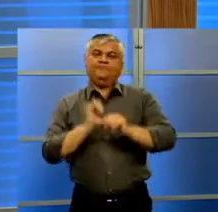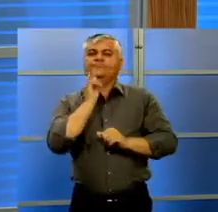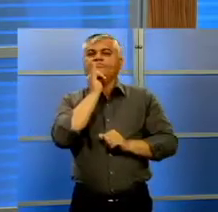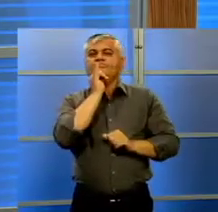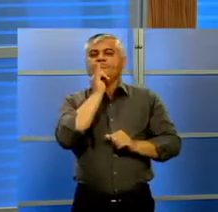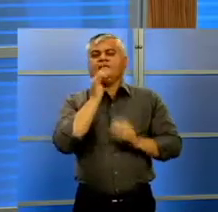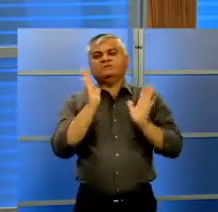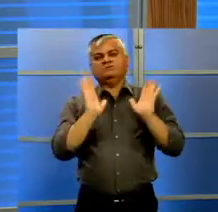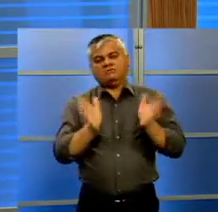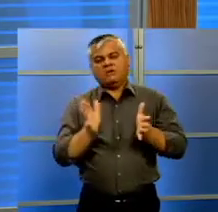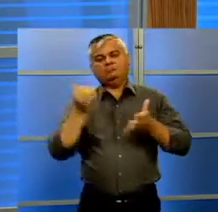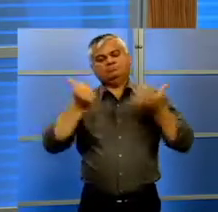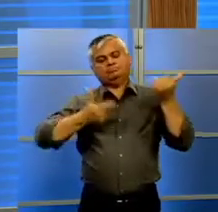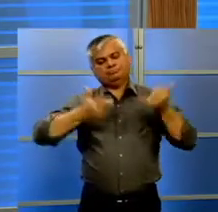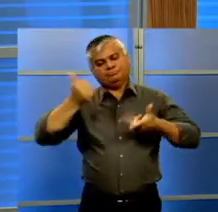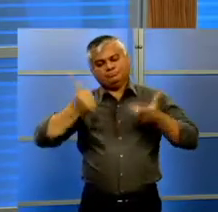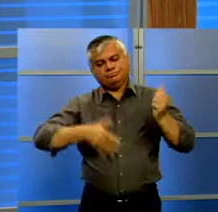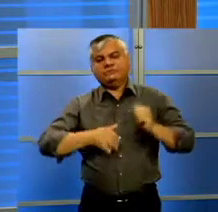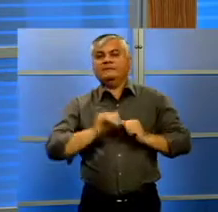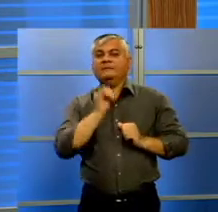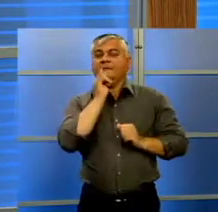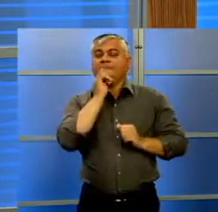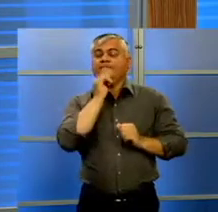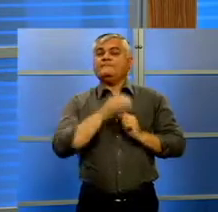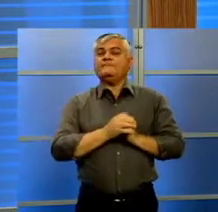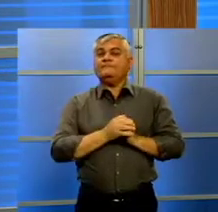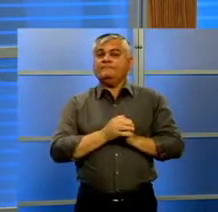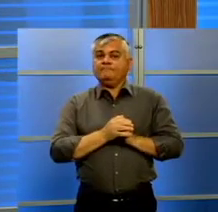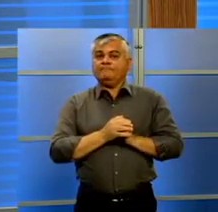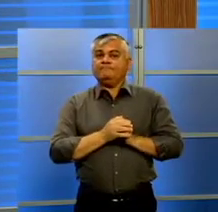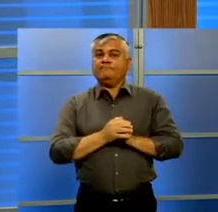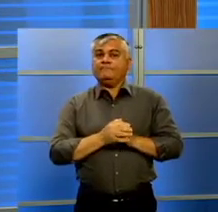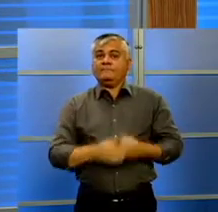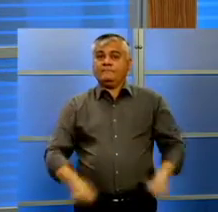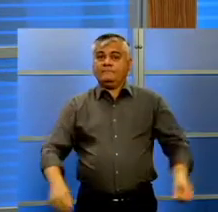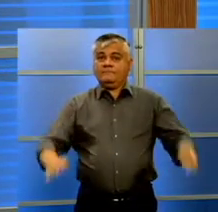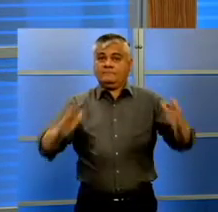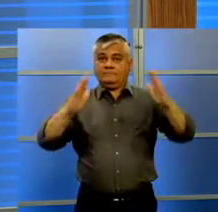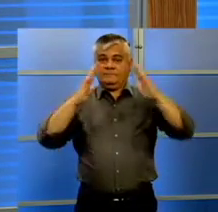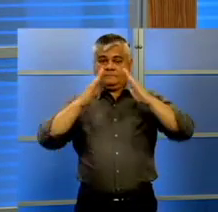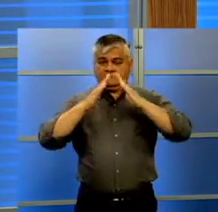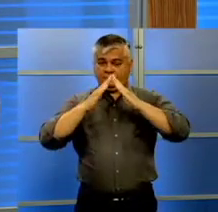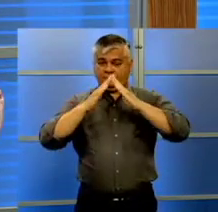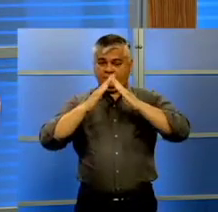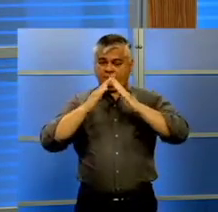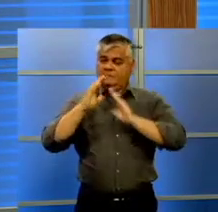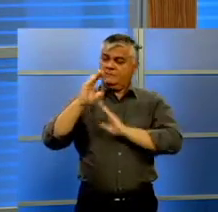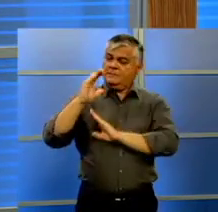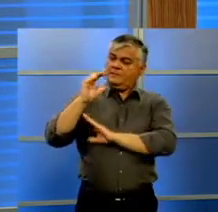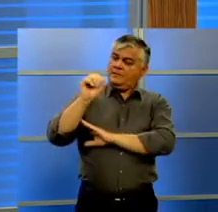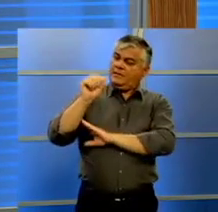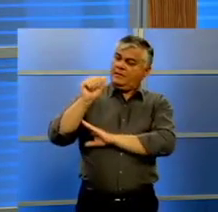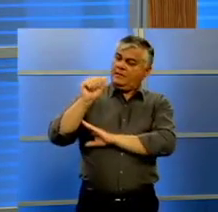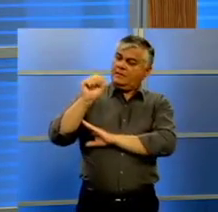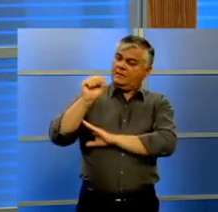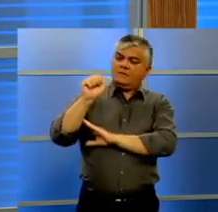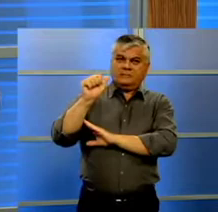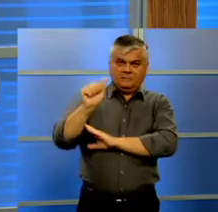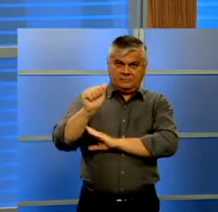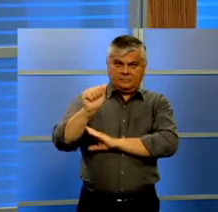professor Ronaldo já deu aqui nas nossas aulas é o sinal de casa. Eu posso usar o sinal de